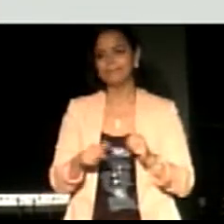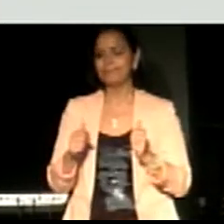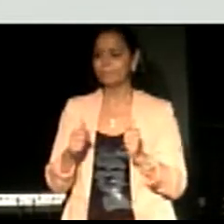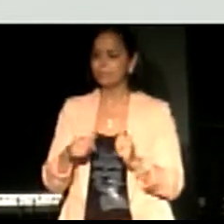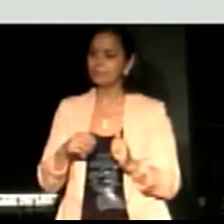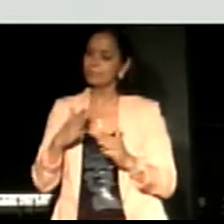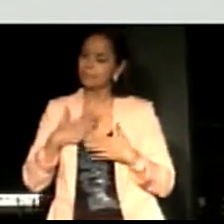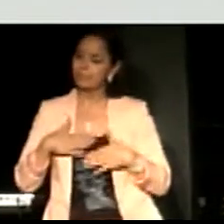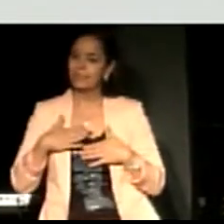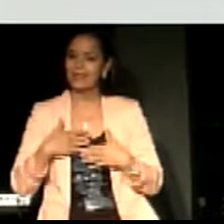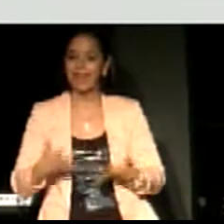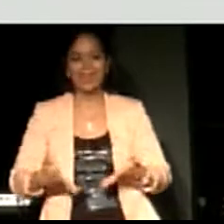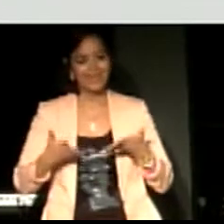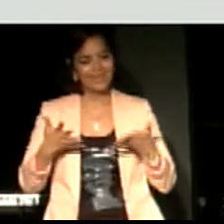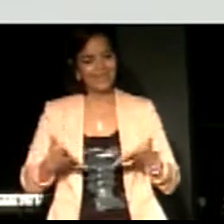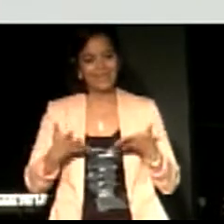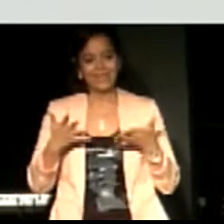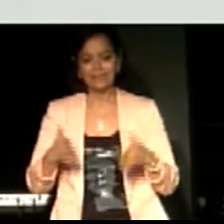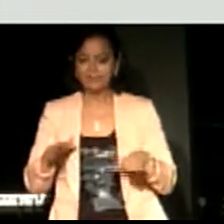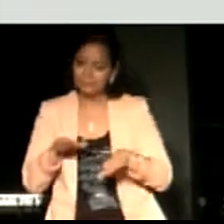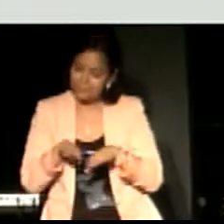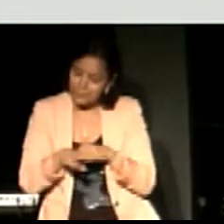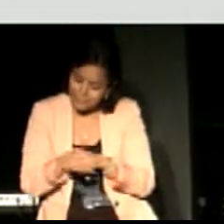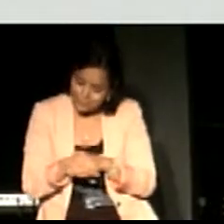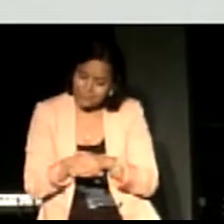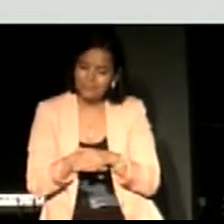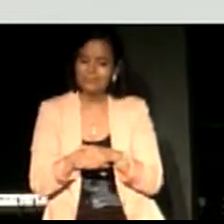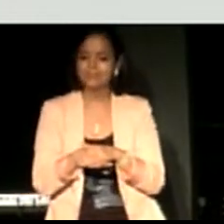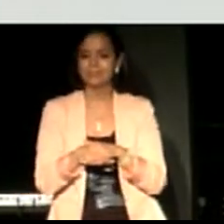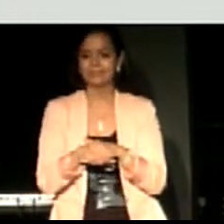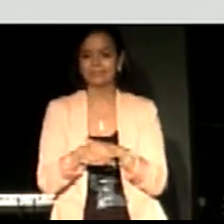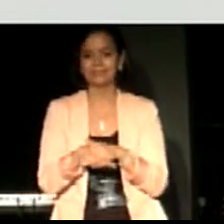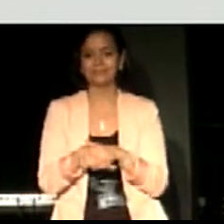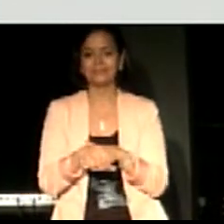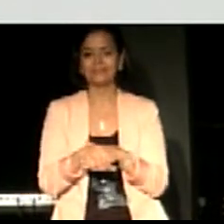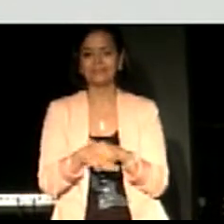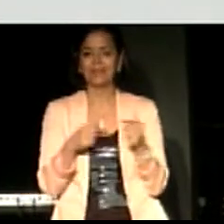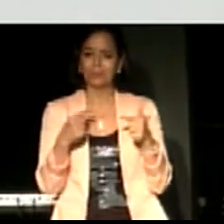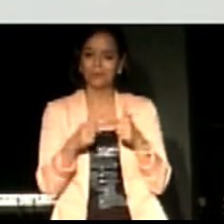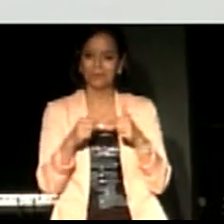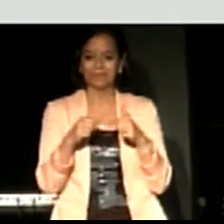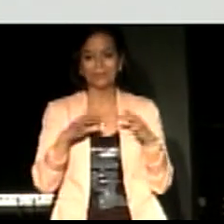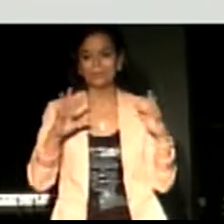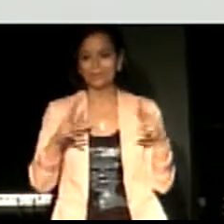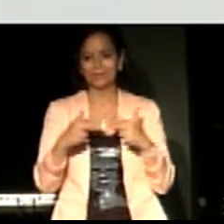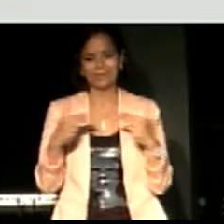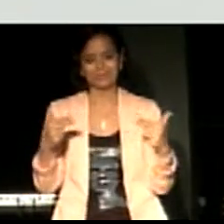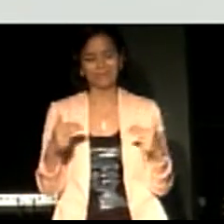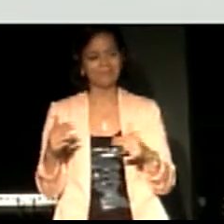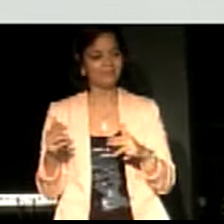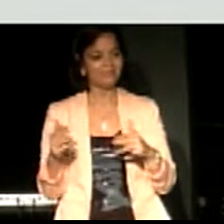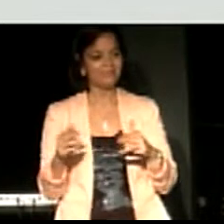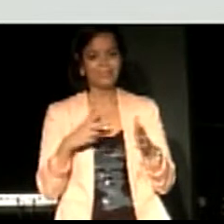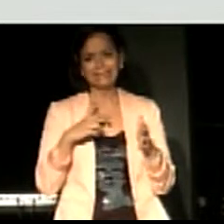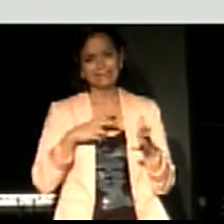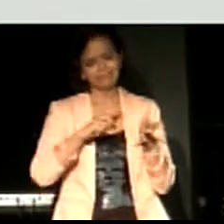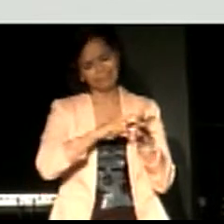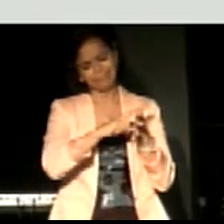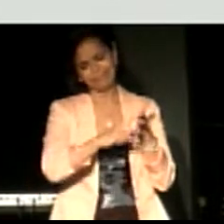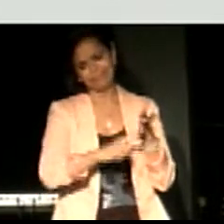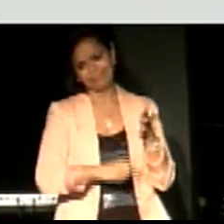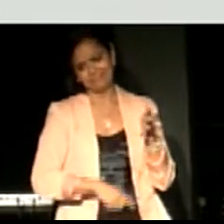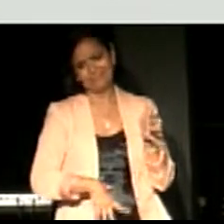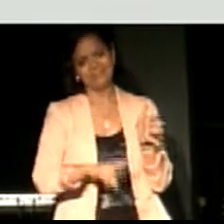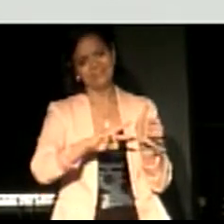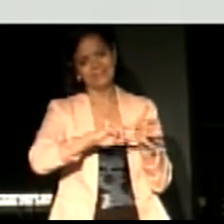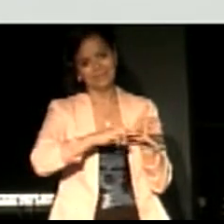pacato, suave, submisso, condescendente. E tem a sua